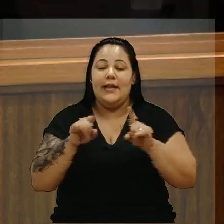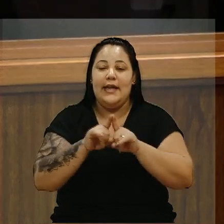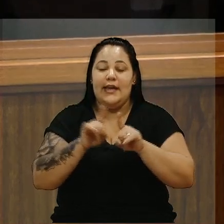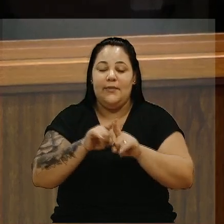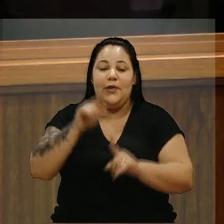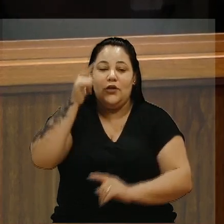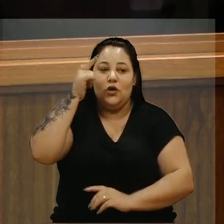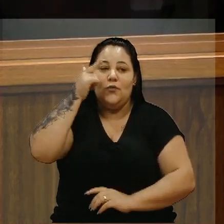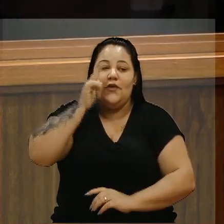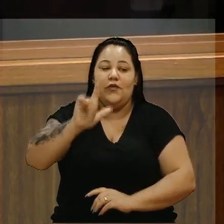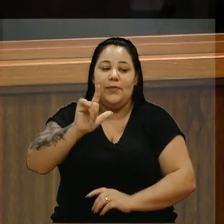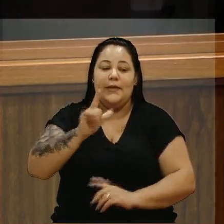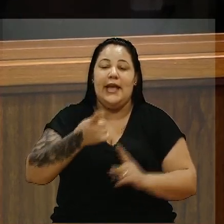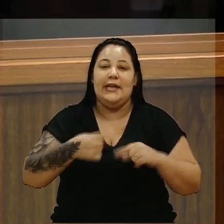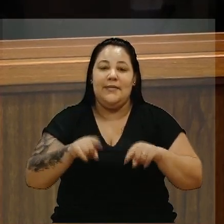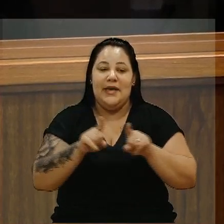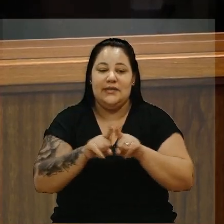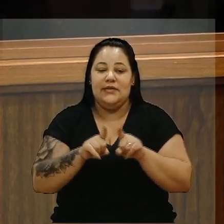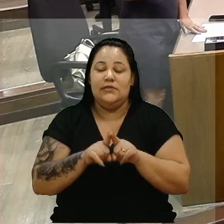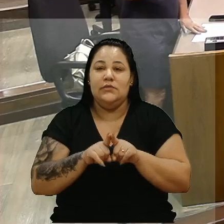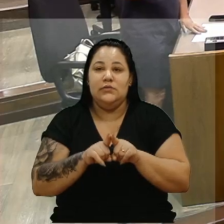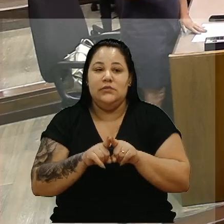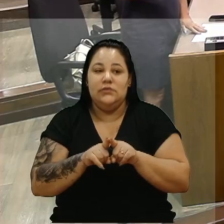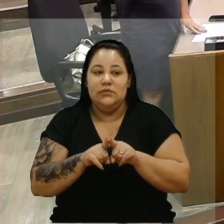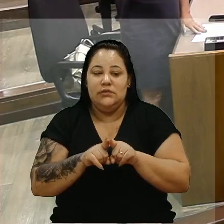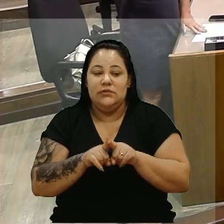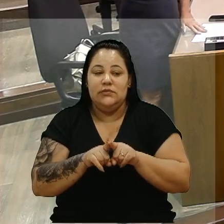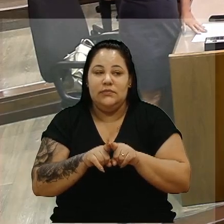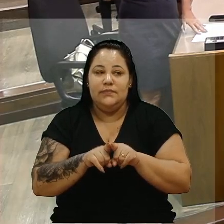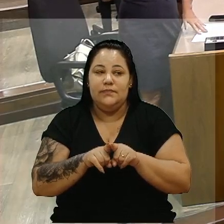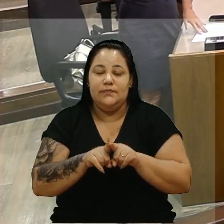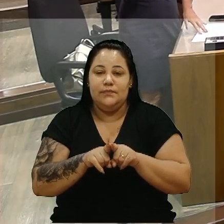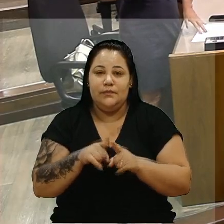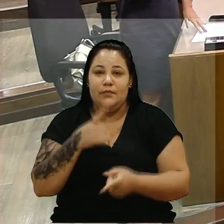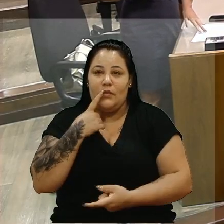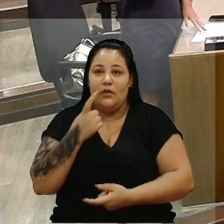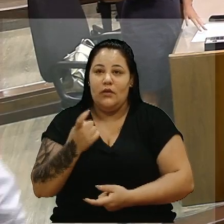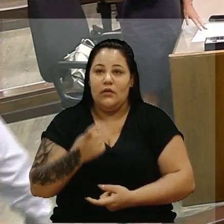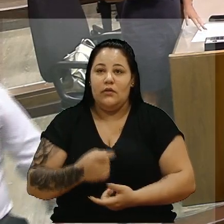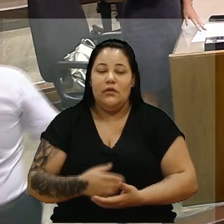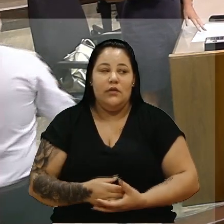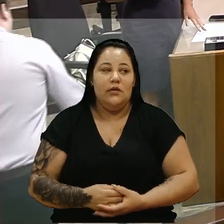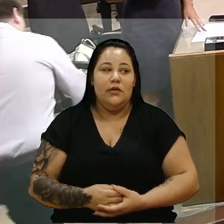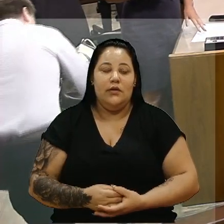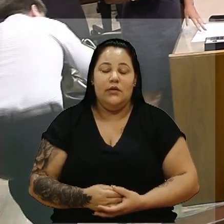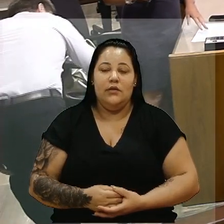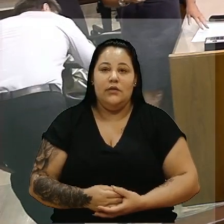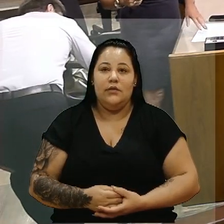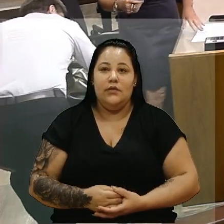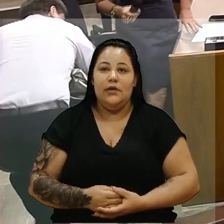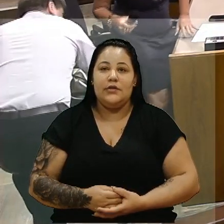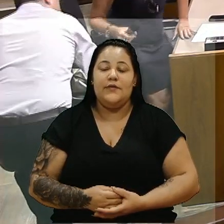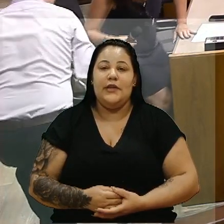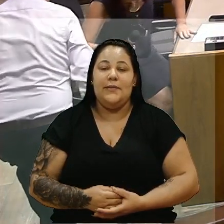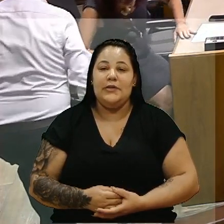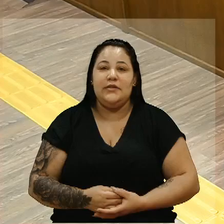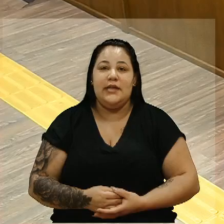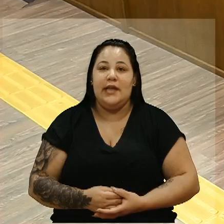vitória do nosso país. Obrigada. Obrigado, vereadora Rose Frigerio. E com a palavra, a vereadora Andressa Marques.